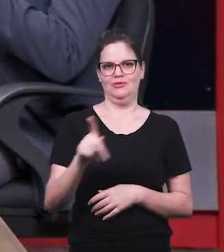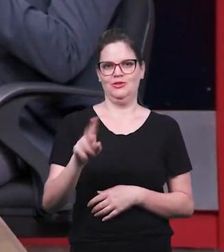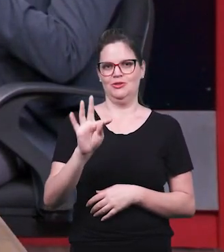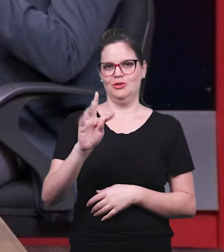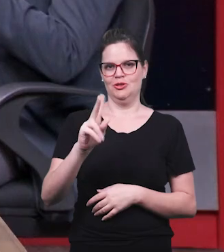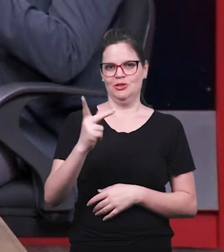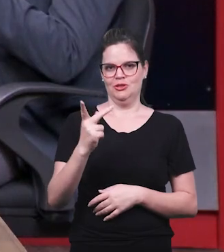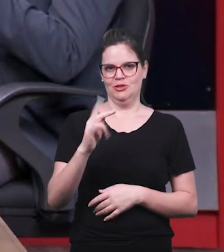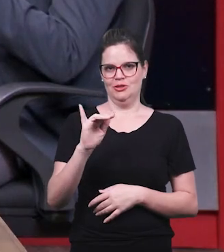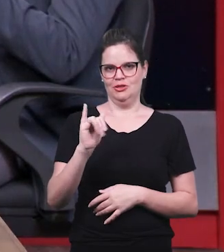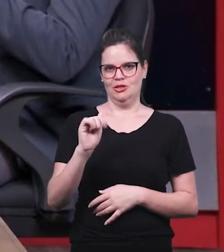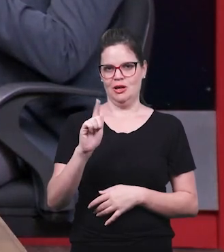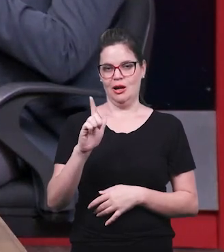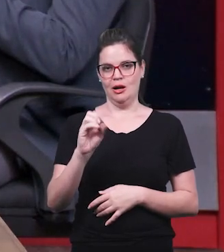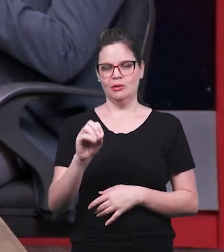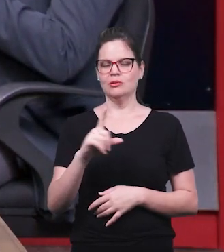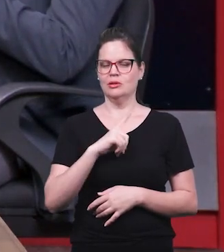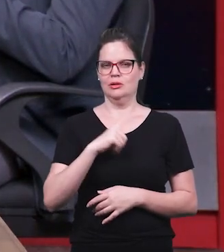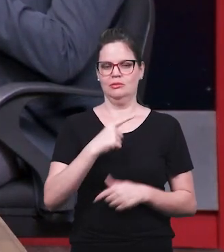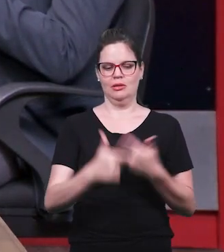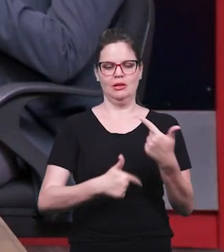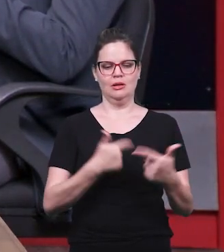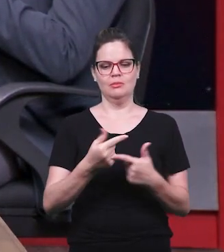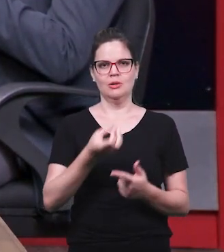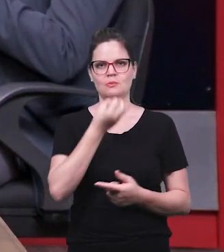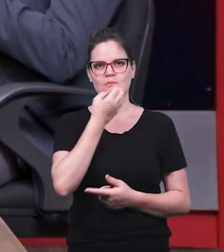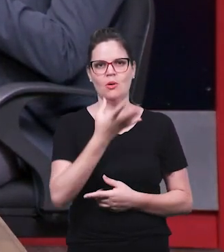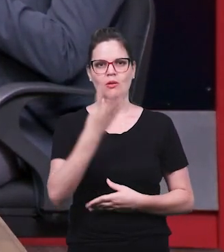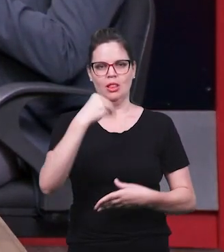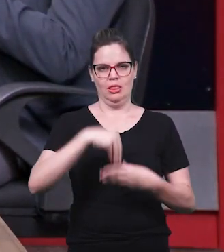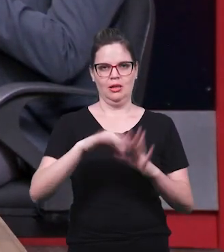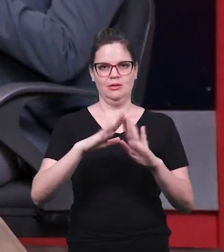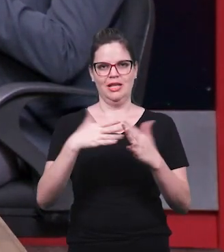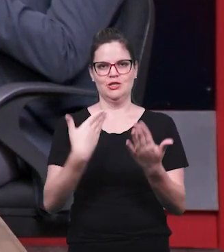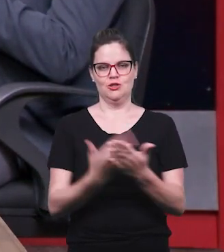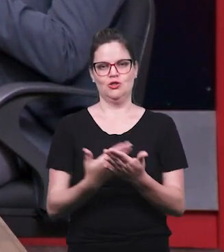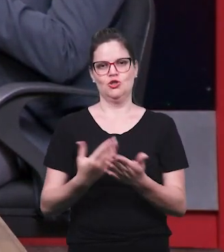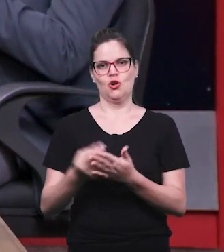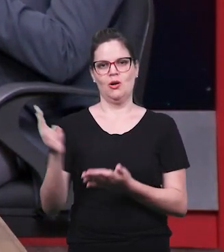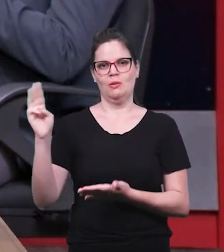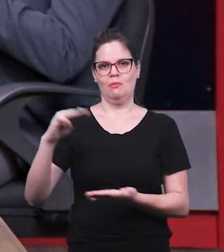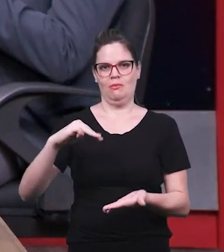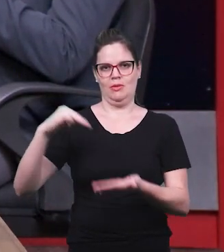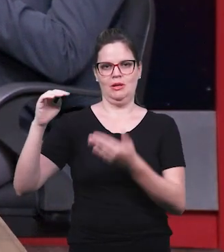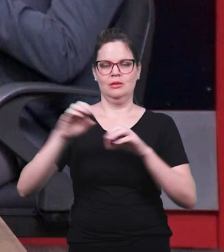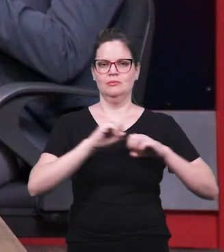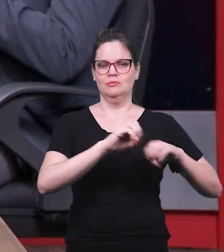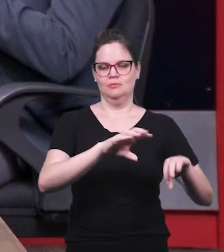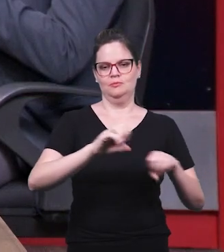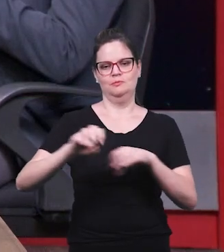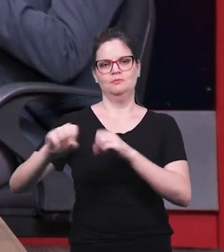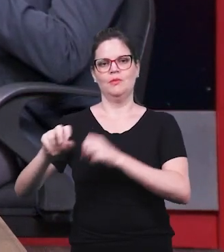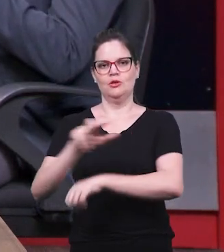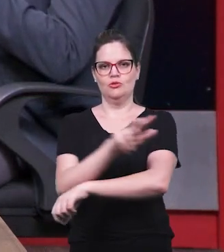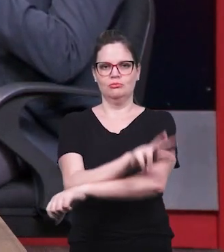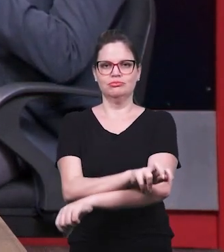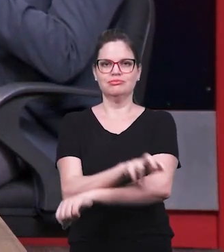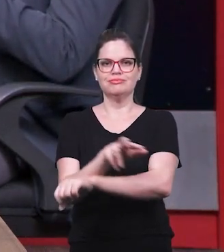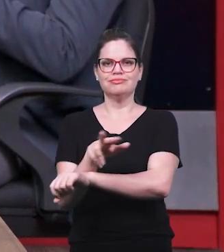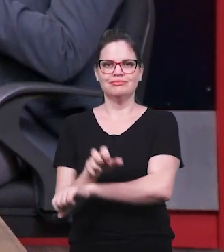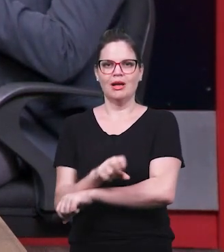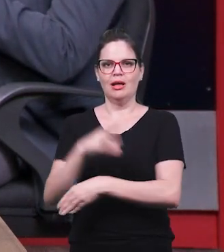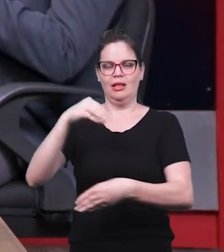ele faz um trabalho muito bom aqui na Escola Dodge, com relação ao ensino de robótica para